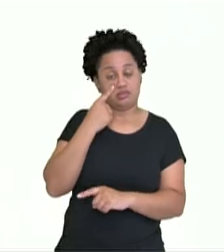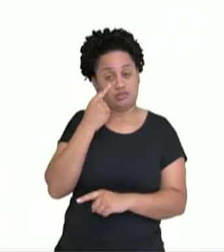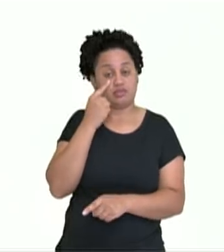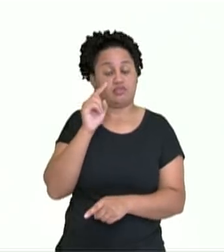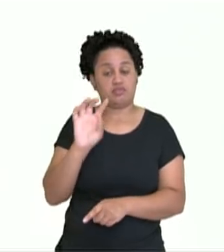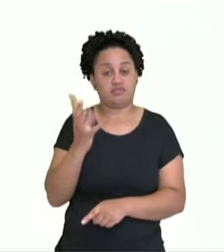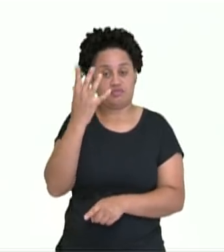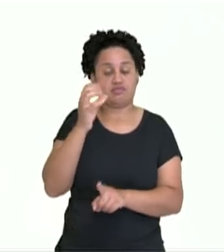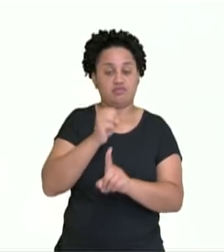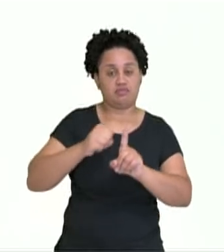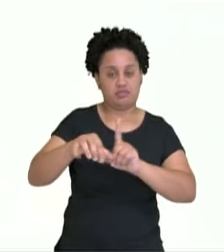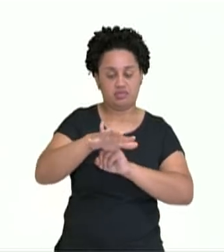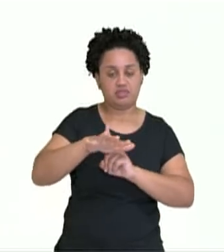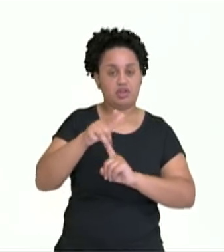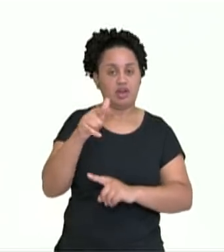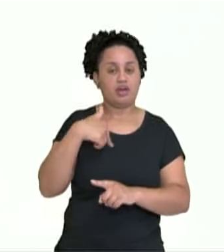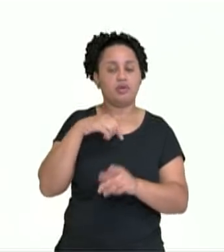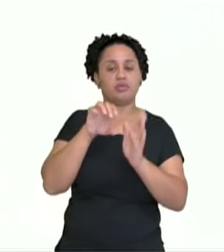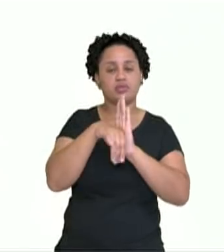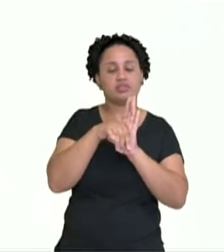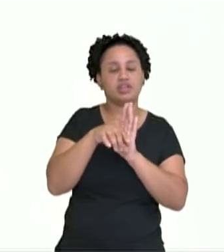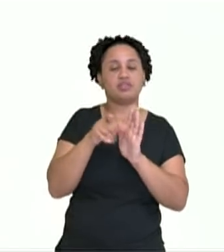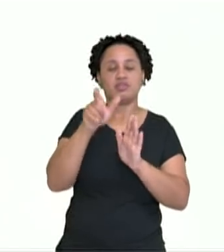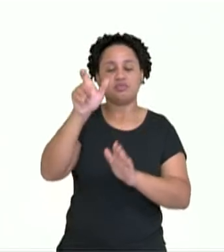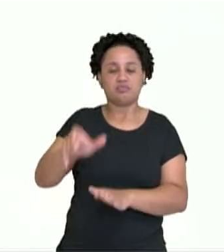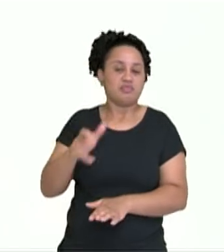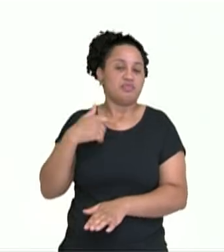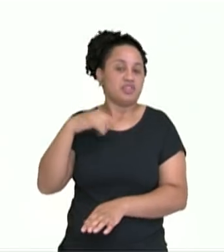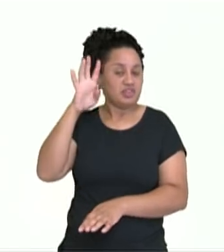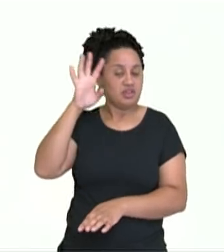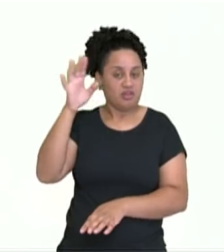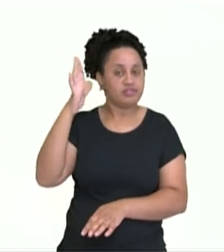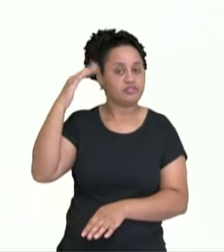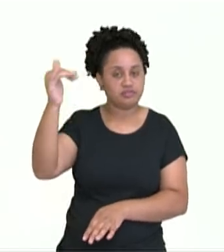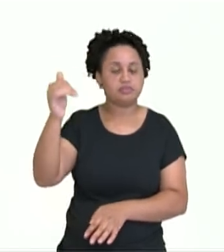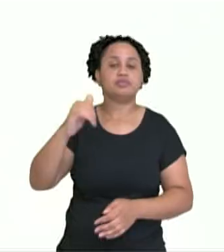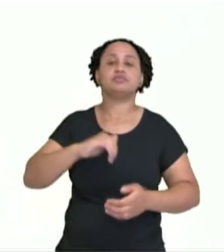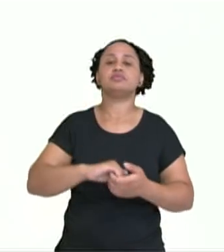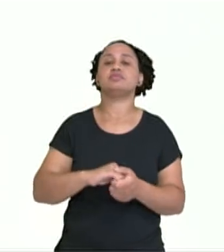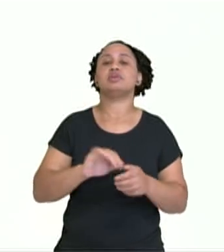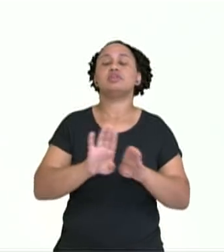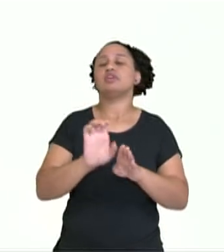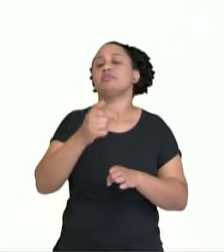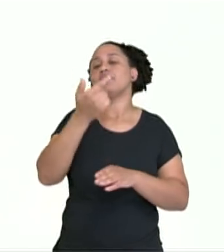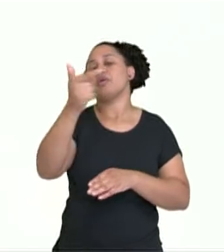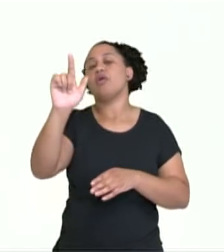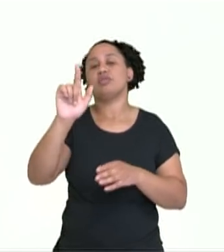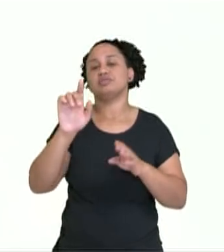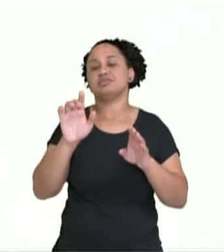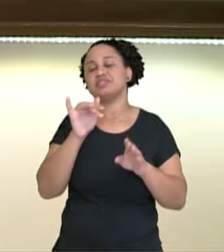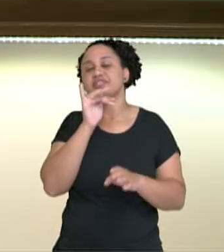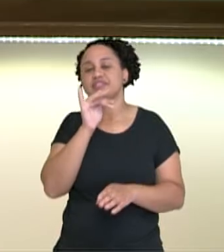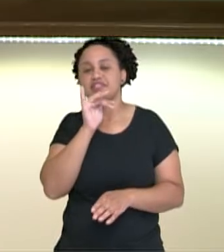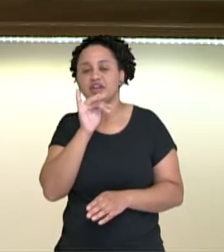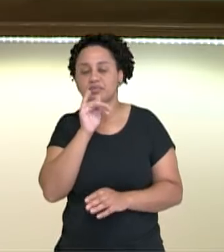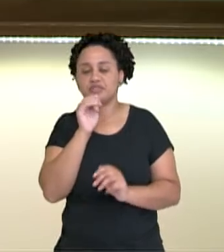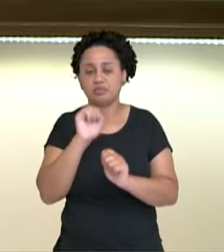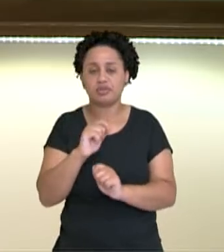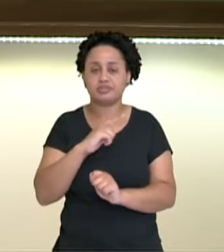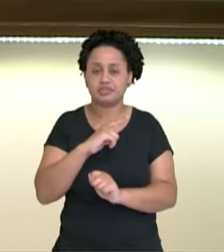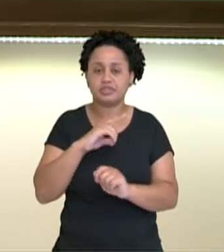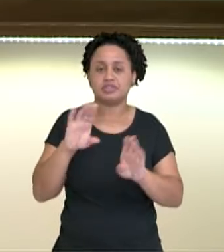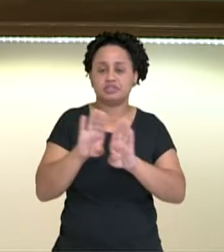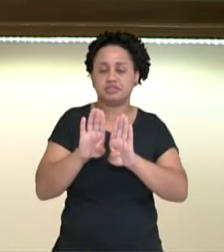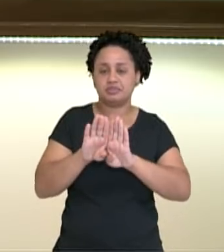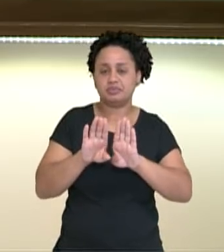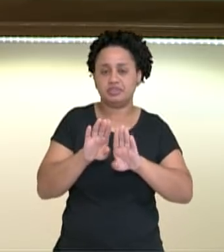teórico. Né? Sei que vocês não viram ainda, né, mas a gente vai ver. Né, mas tantas outras, você poderia ter tantos outros exemplos, né,